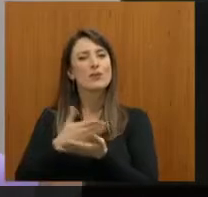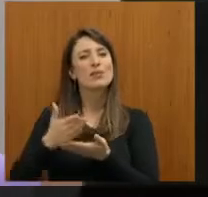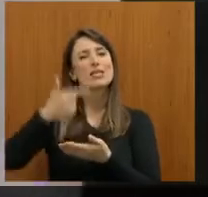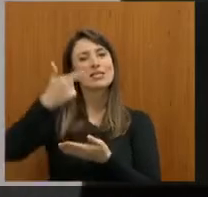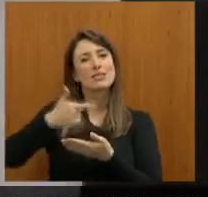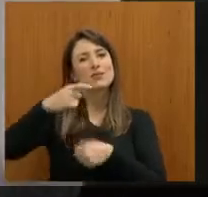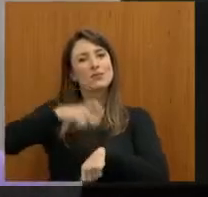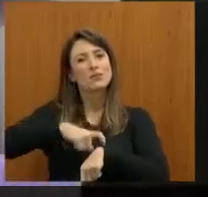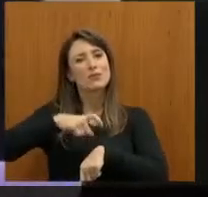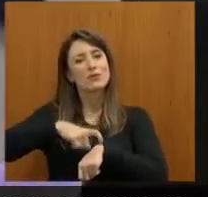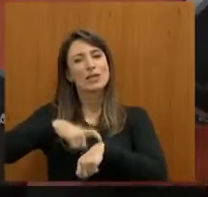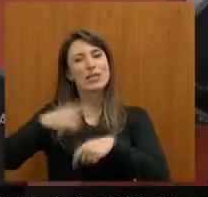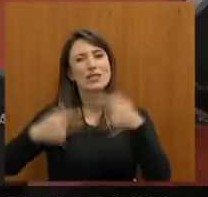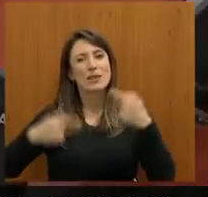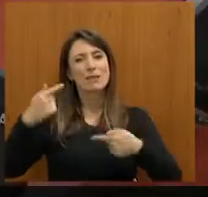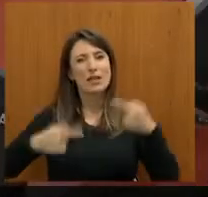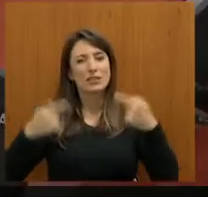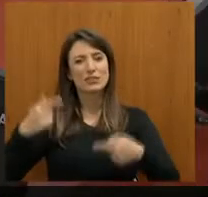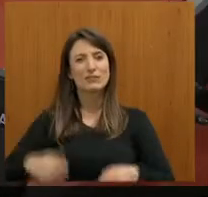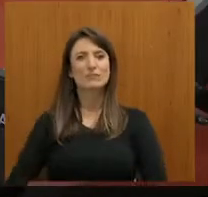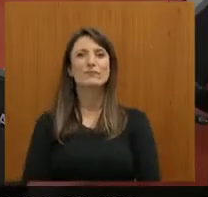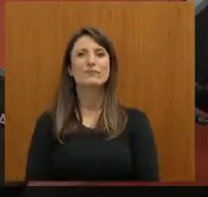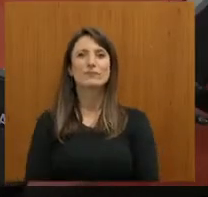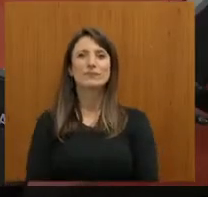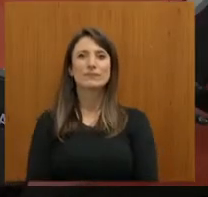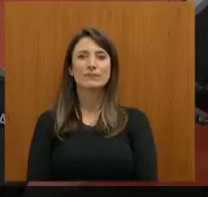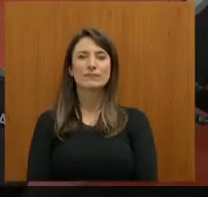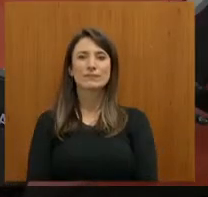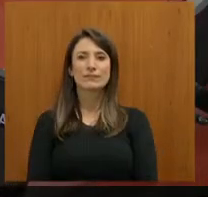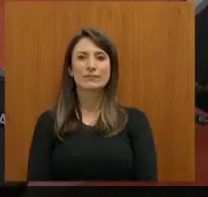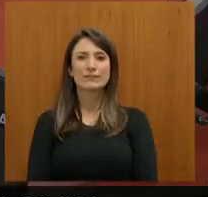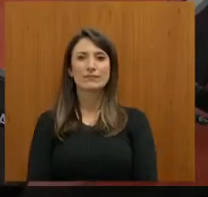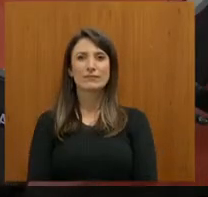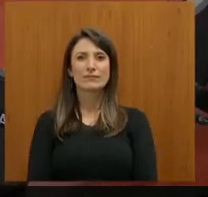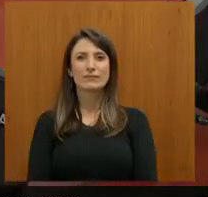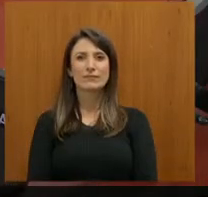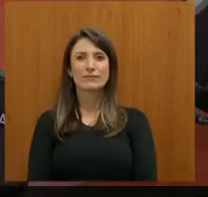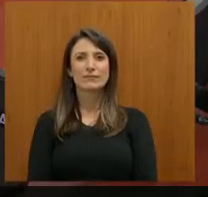do debate público E aí